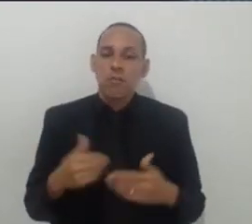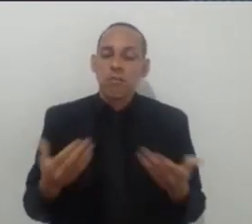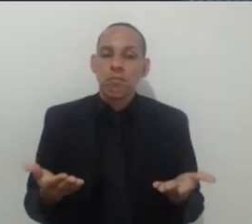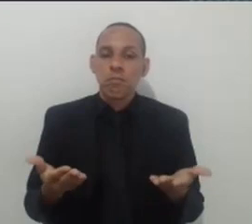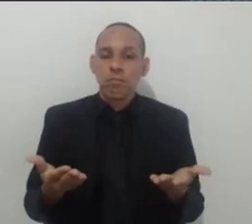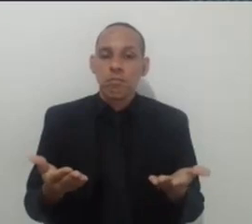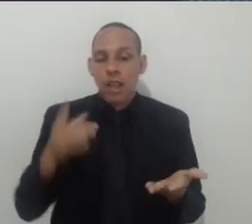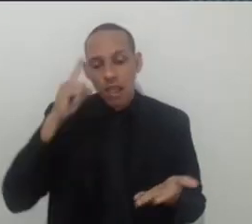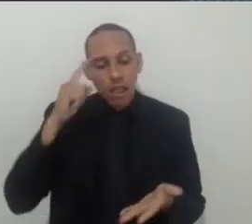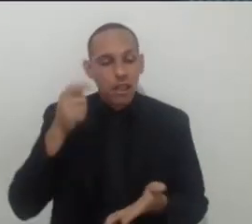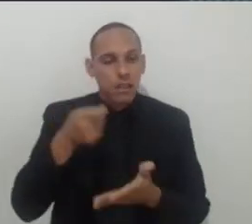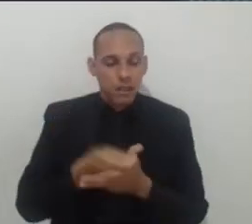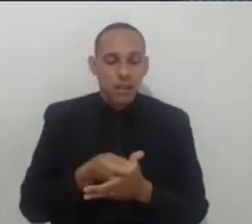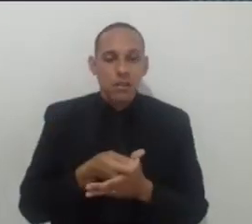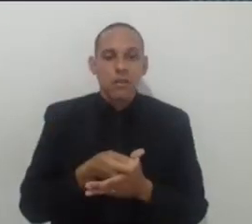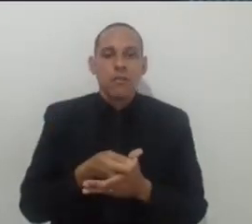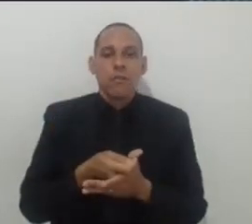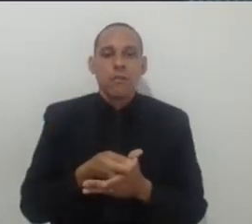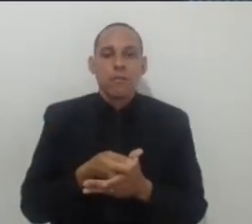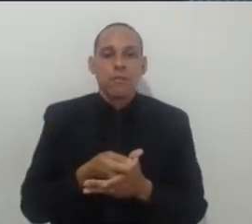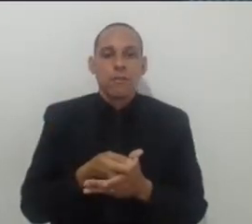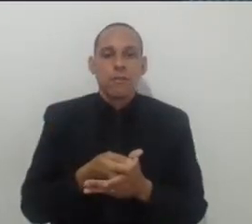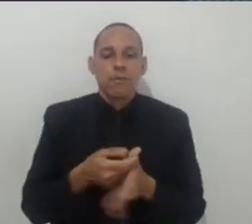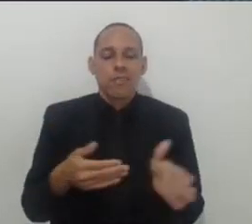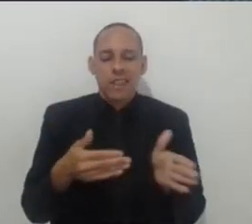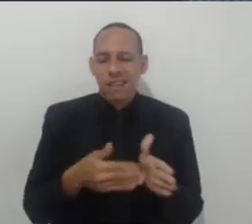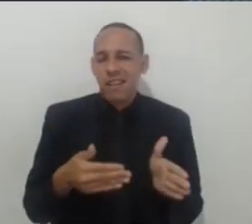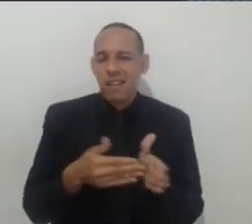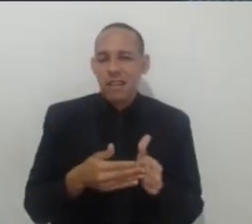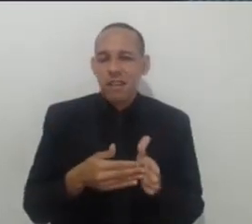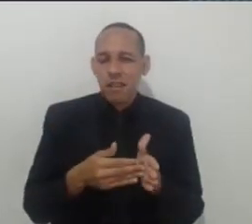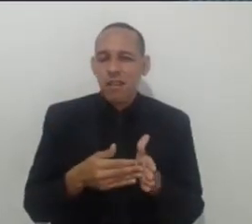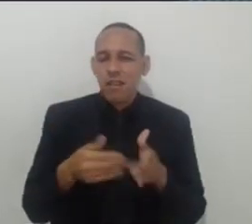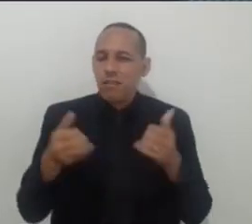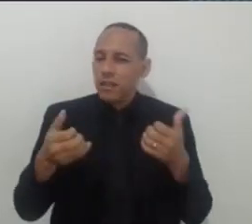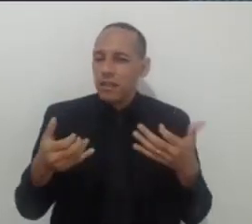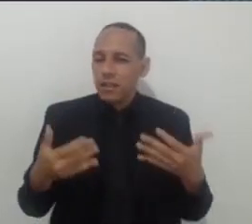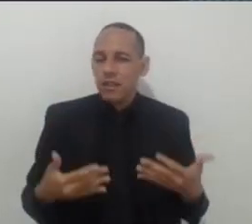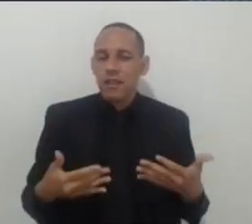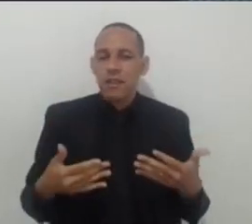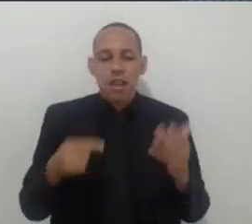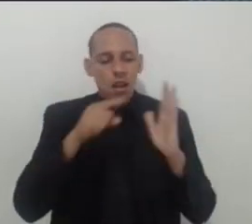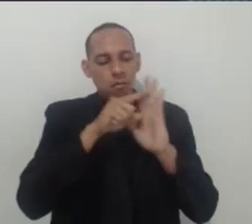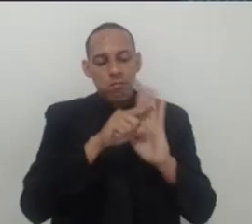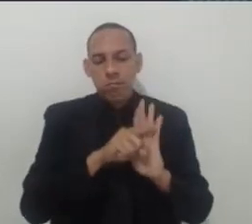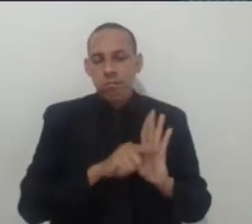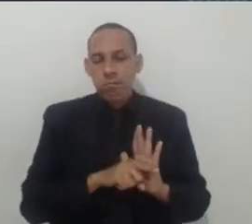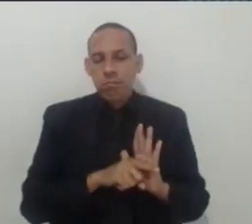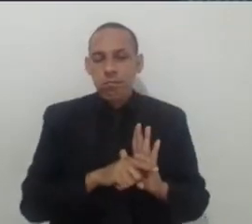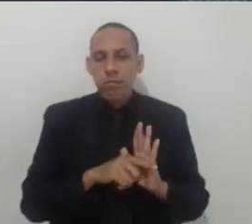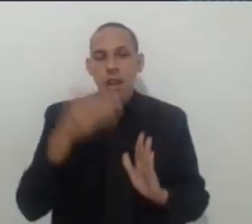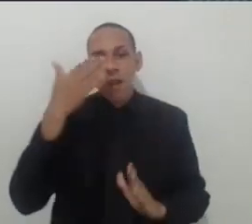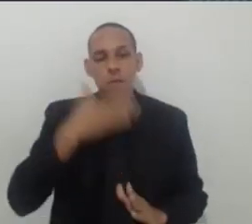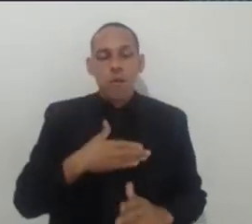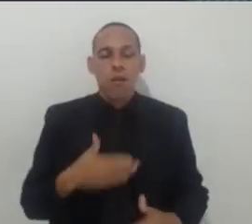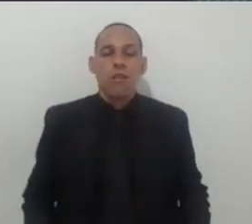decisões proferidas em sede de embargos de declaração analisaram as provas e fatos trazidos pelo